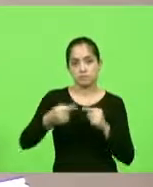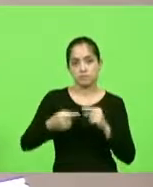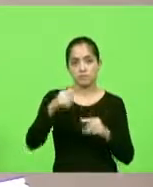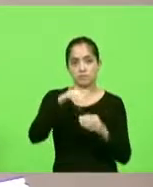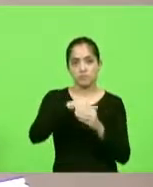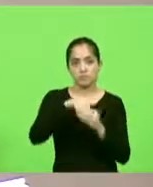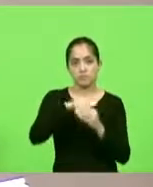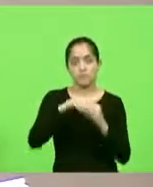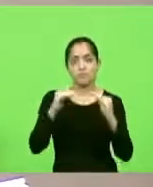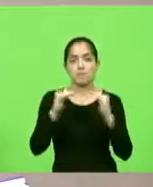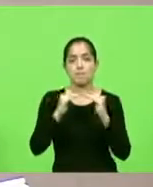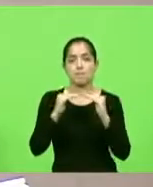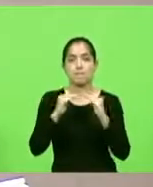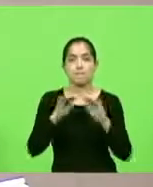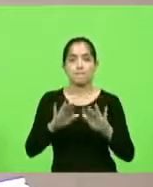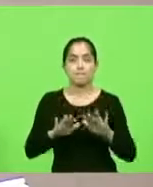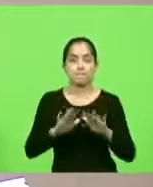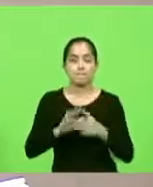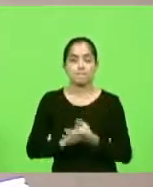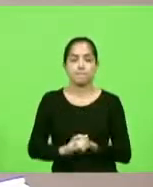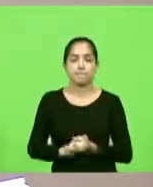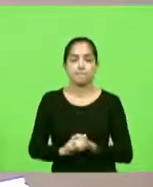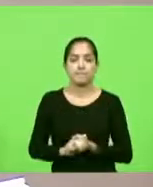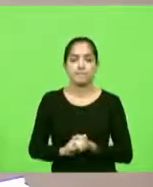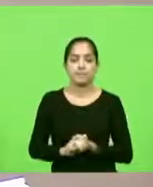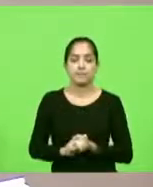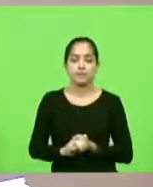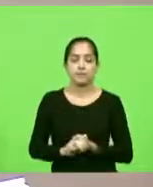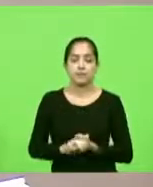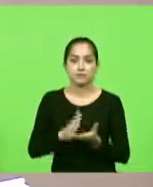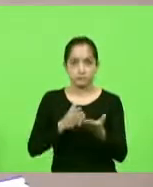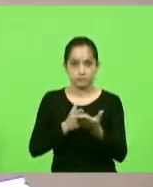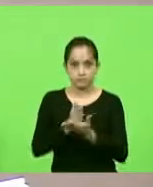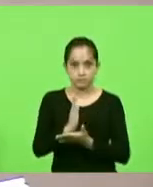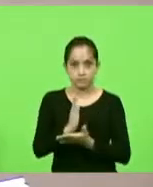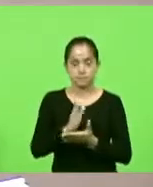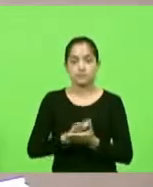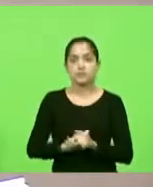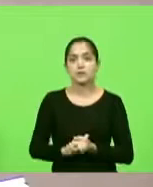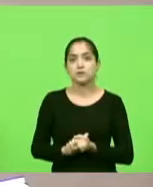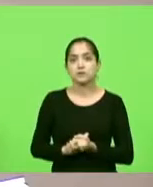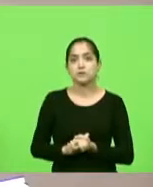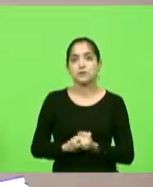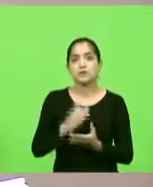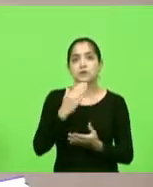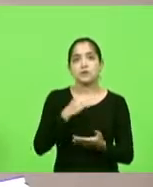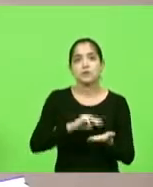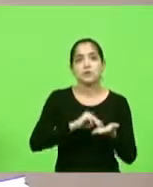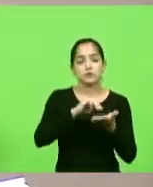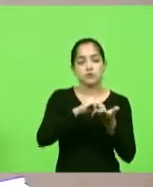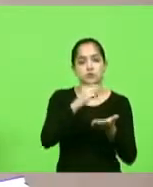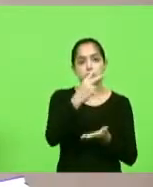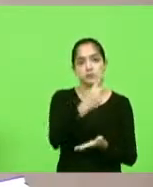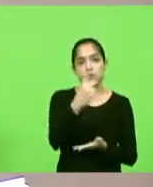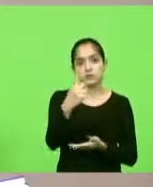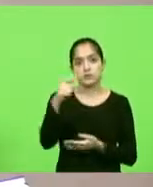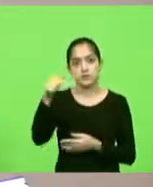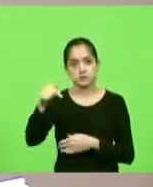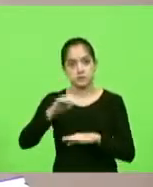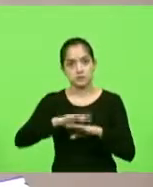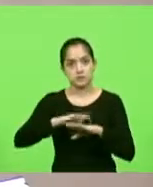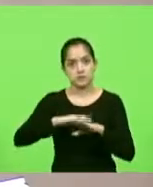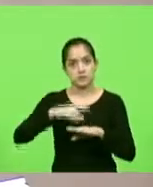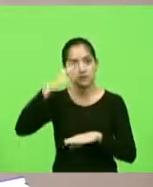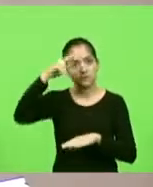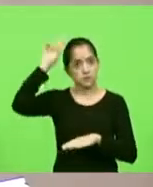discutir, em votação. Deputados que aprovam, permaneçam como se encontram. Aprovado por unanimidade. Moção 217, autor deputado doutor Vicente Caro